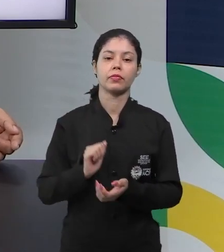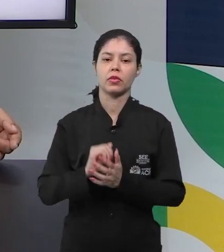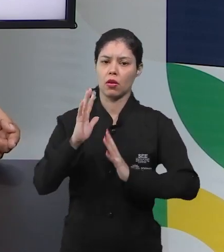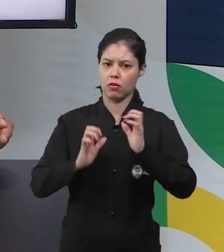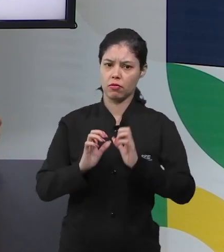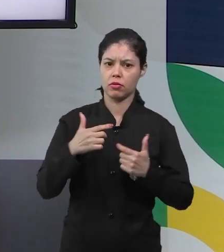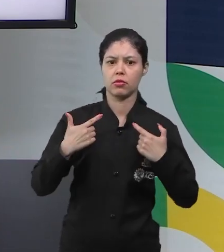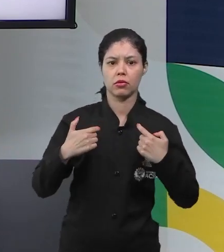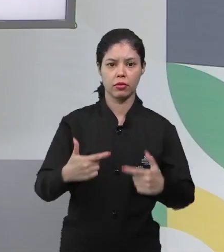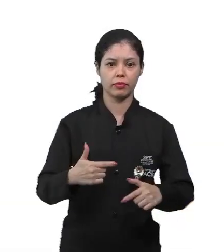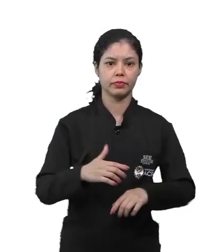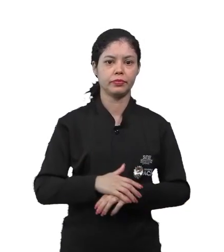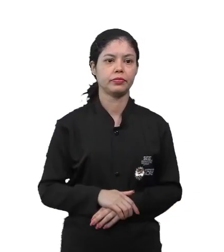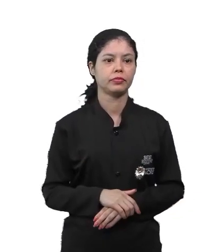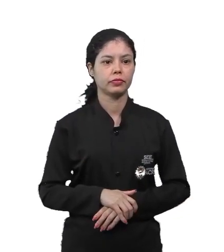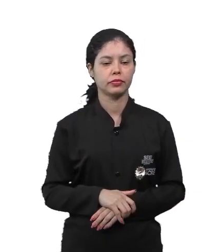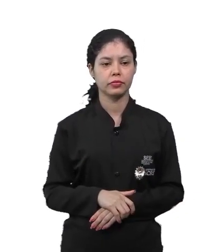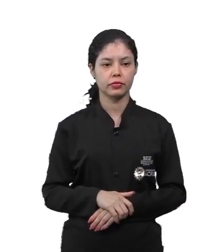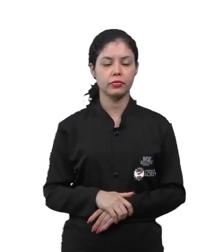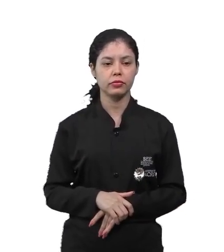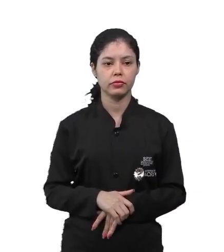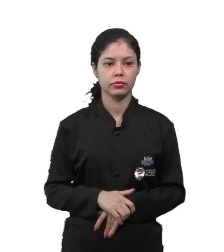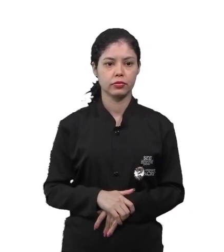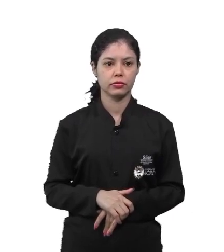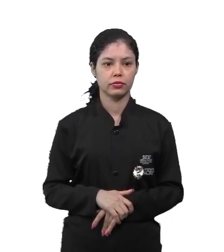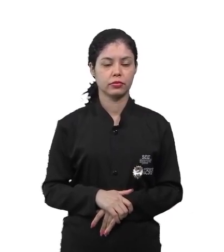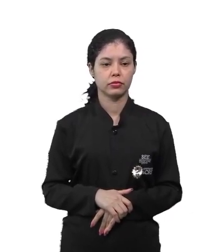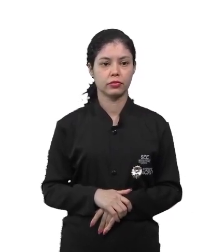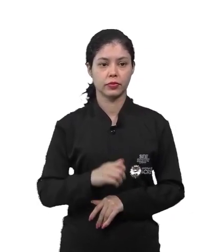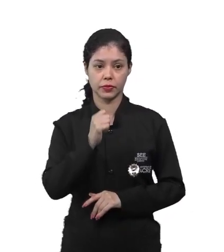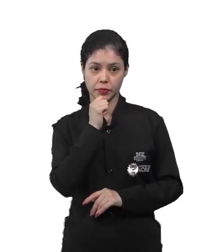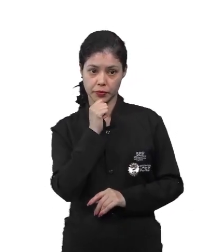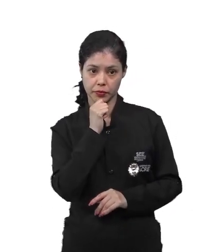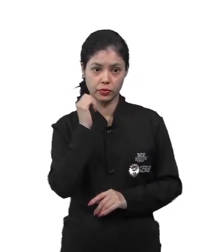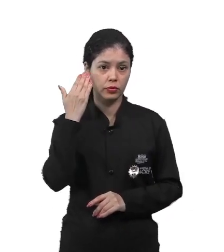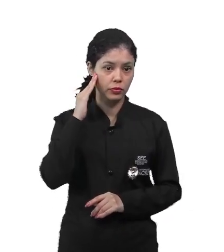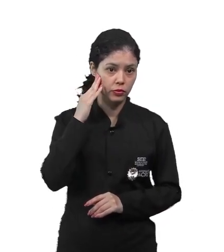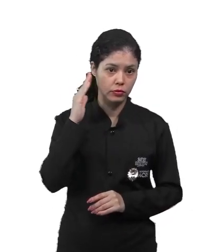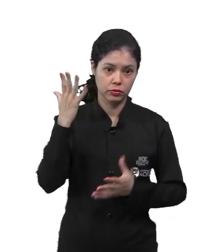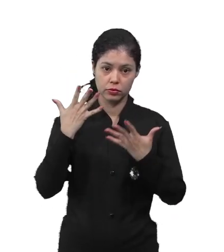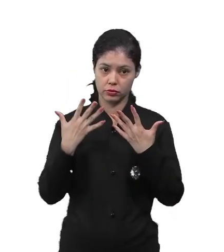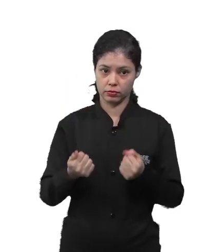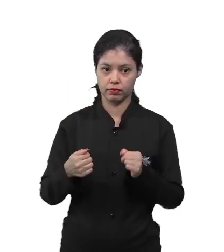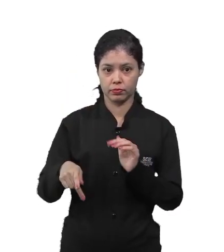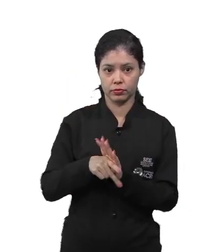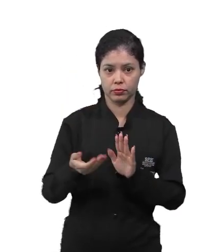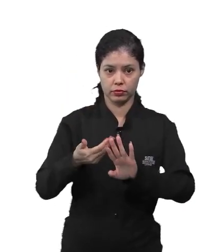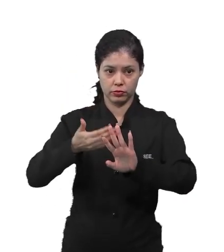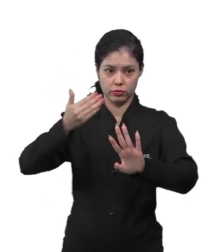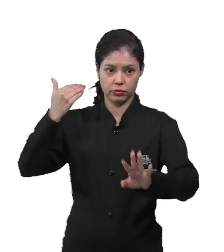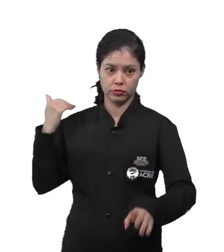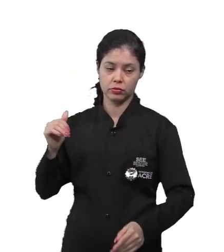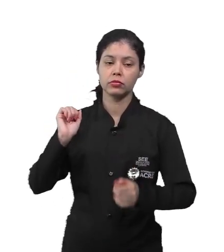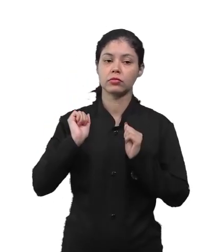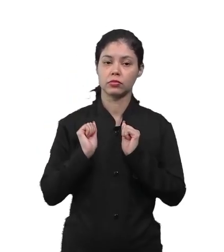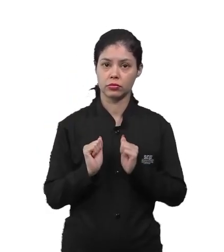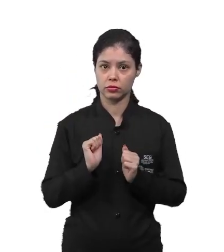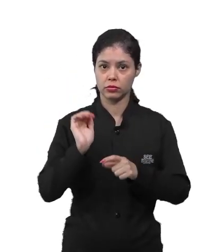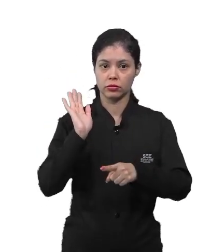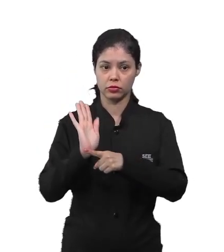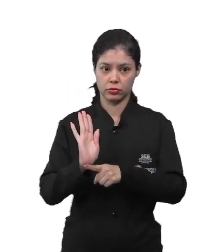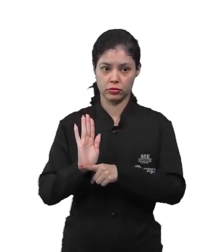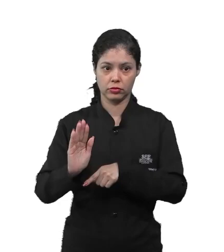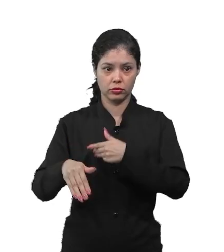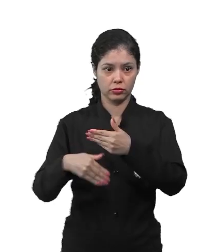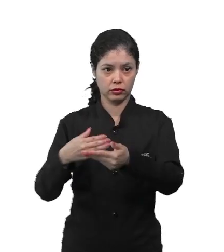e guerras. A compreensão dos erros e acertos do passado. Isso pode